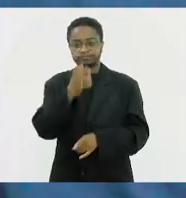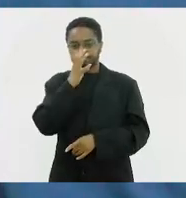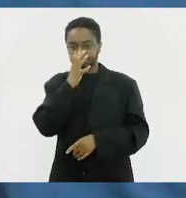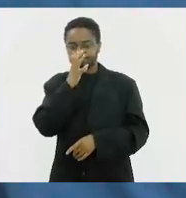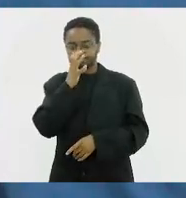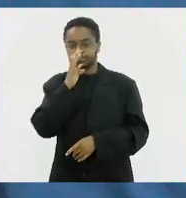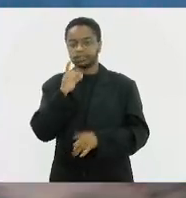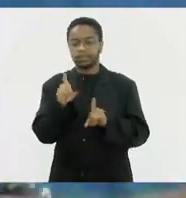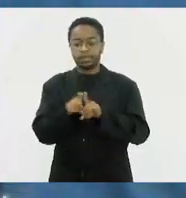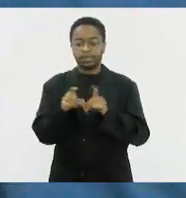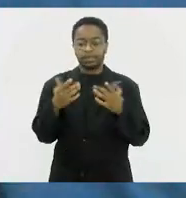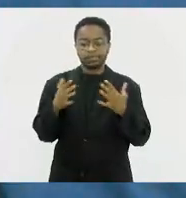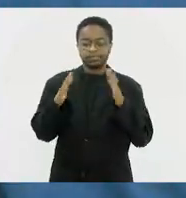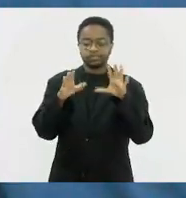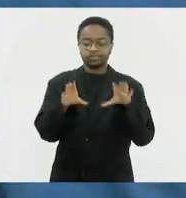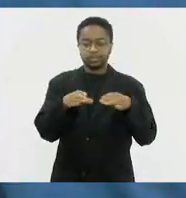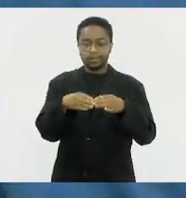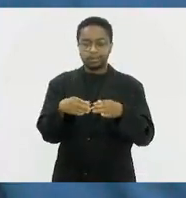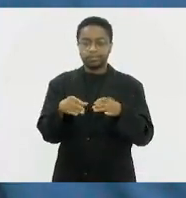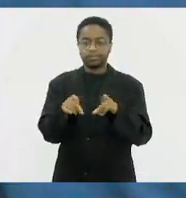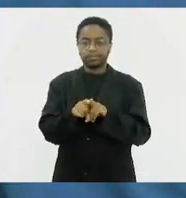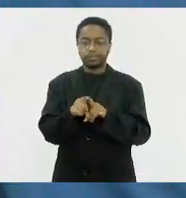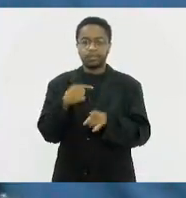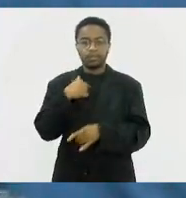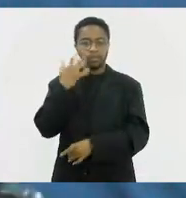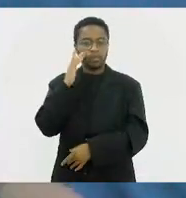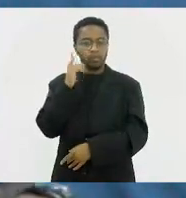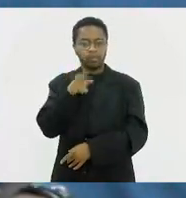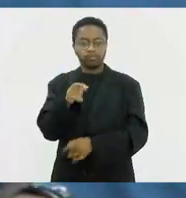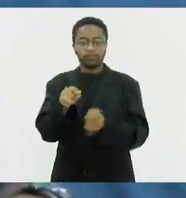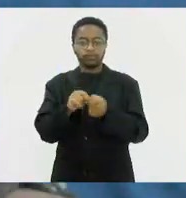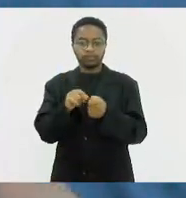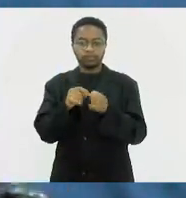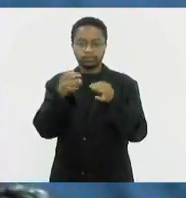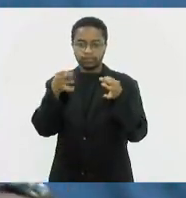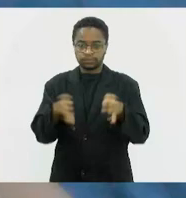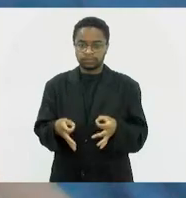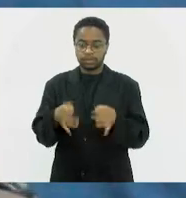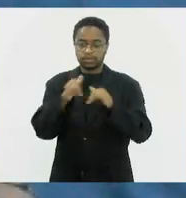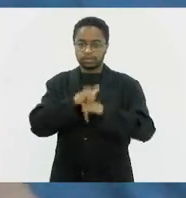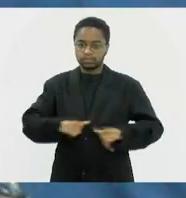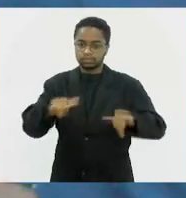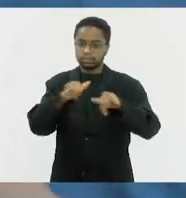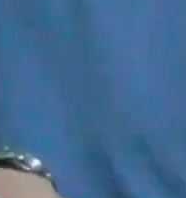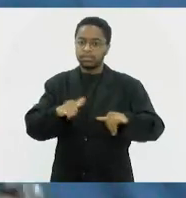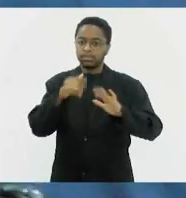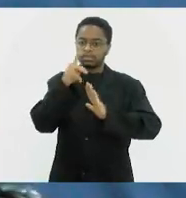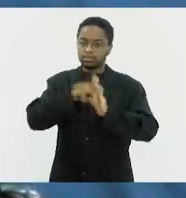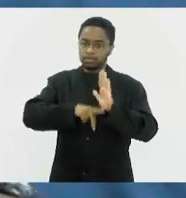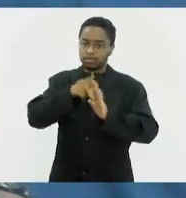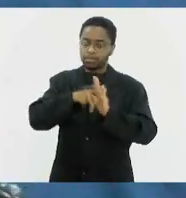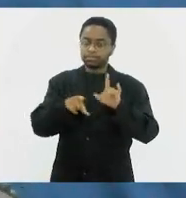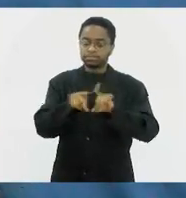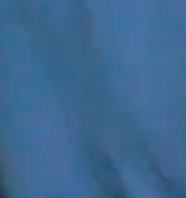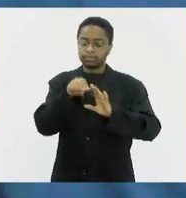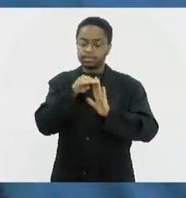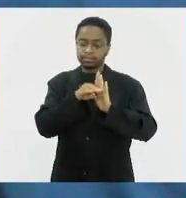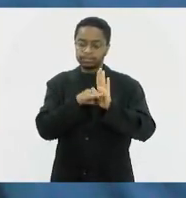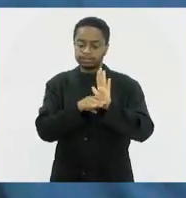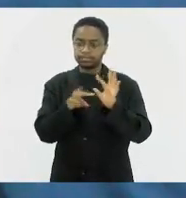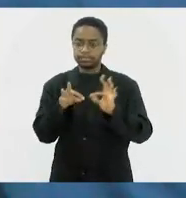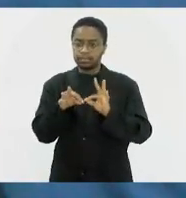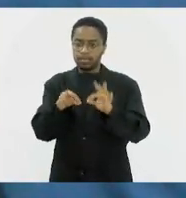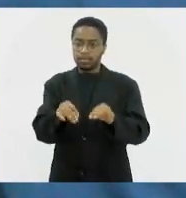acho que você está fazendo o que é certo, é difundindo todo o projeto, todos os programas que a nossa